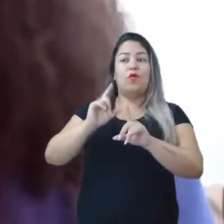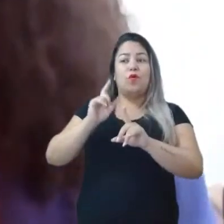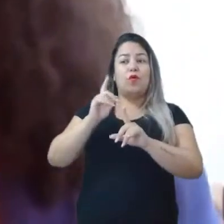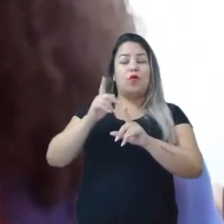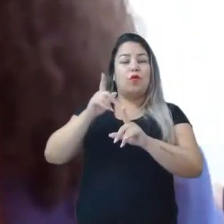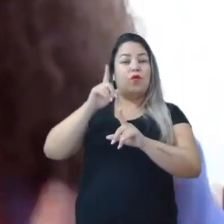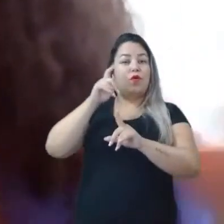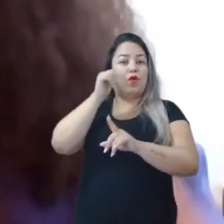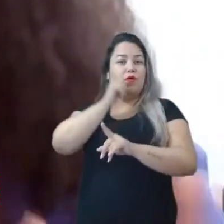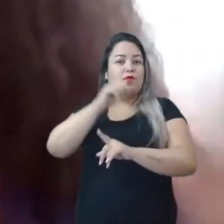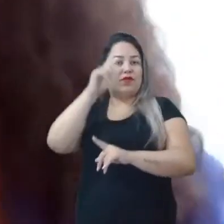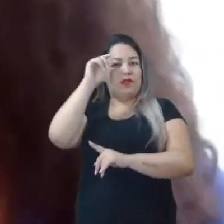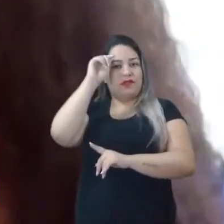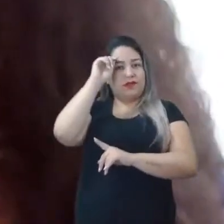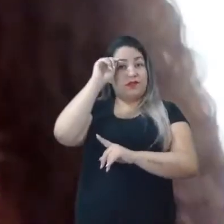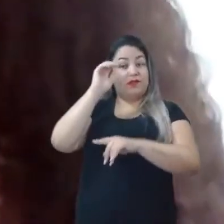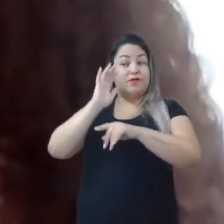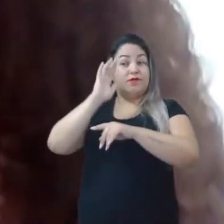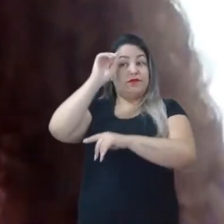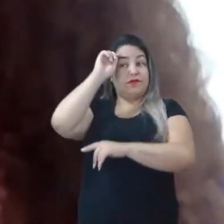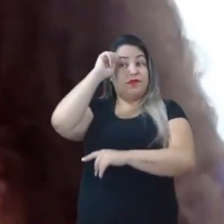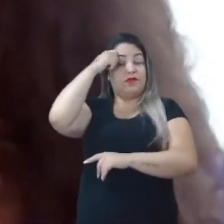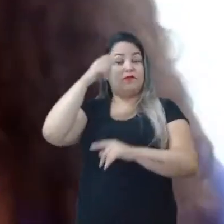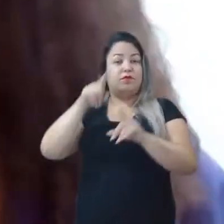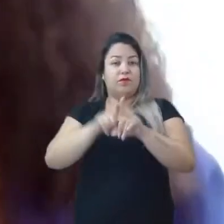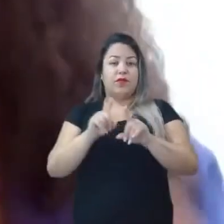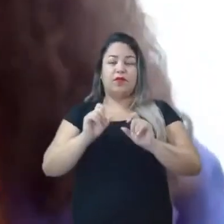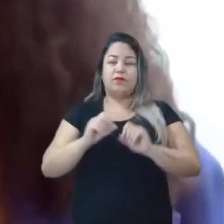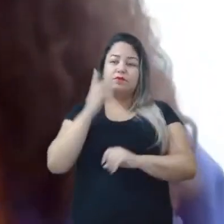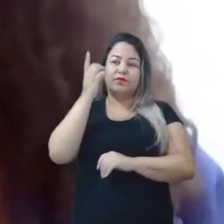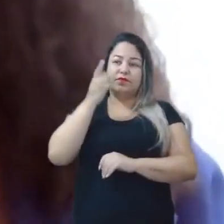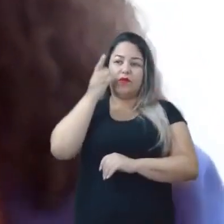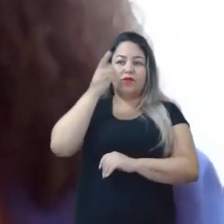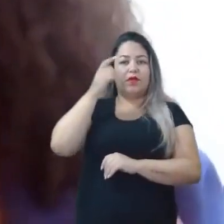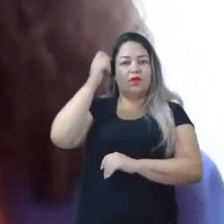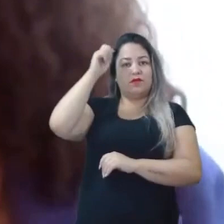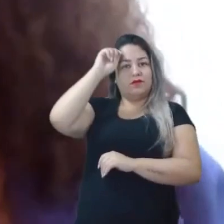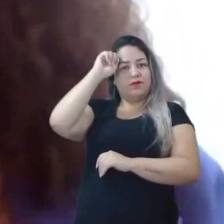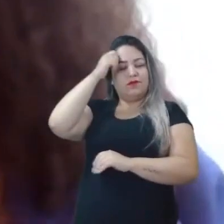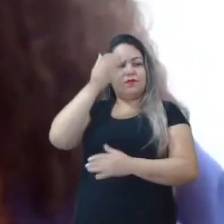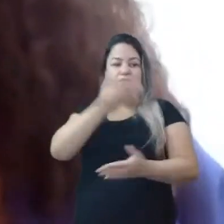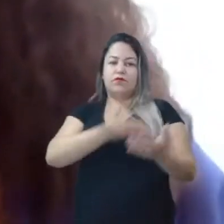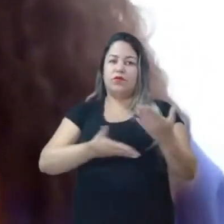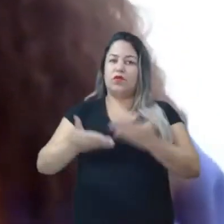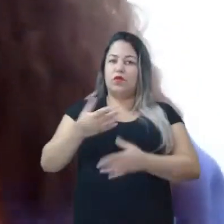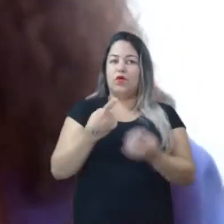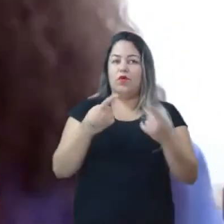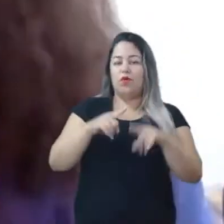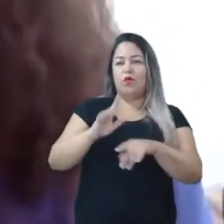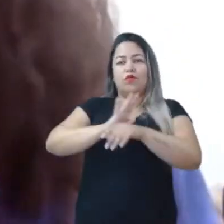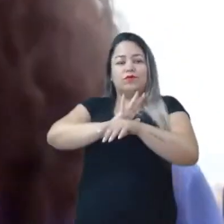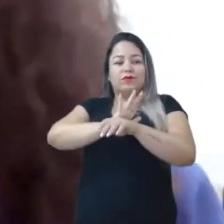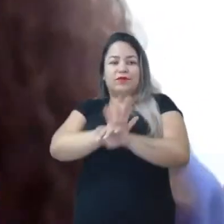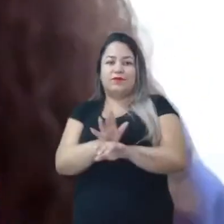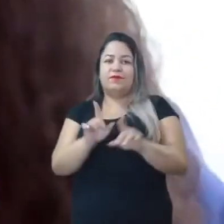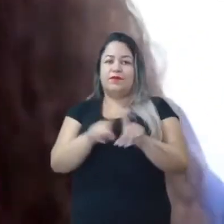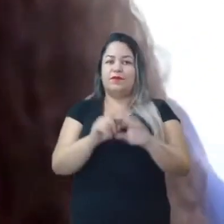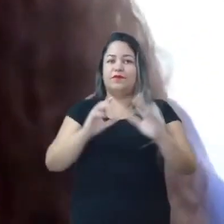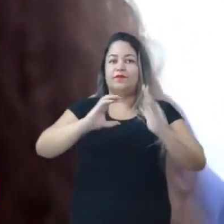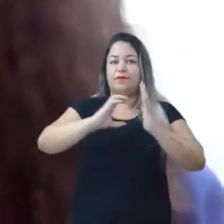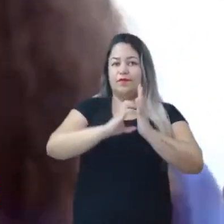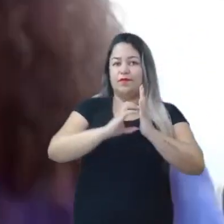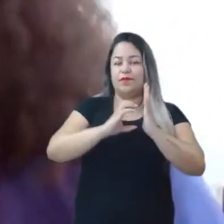quando a gente se incorpora à rede de parlamentares negros, que envolve as secretarias de combate ao racismo dos partidos da base